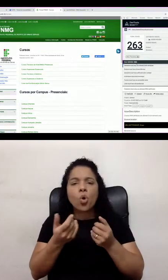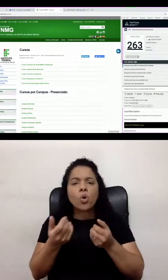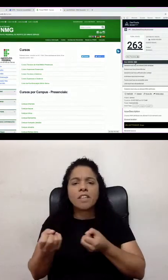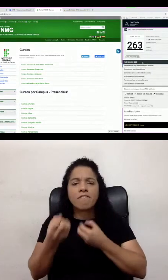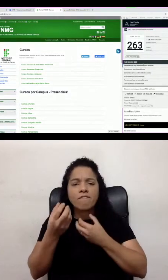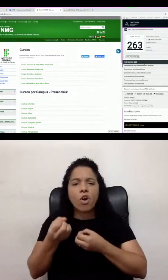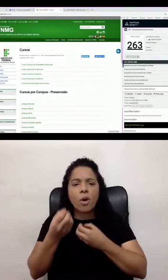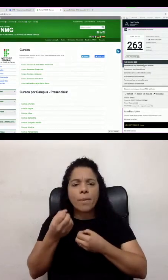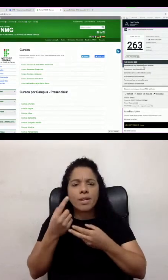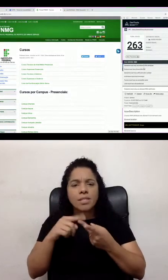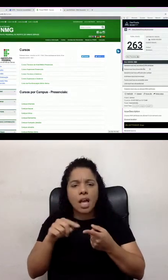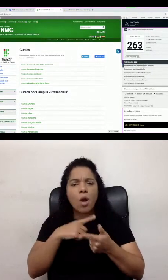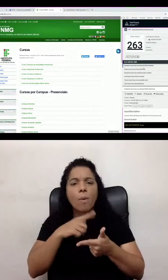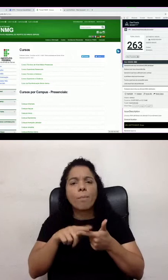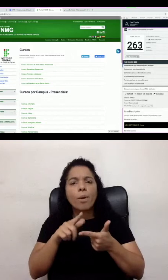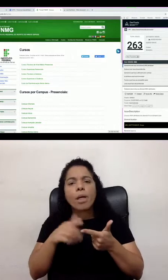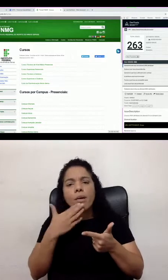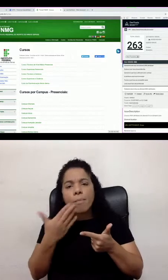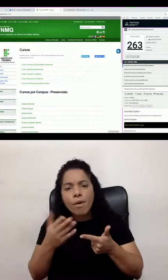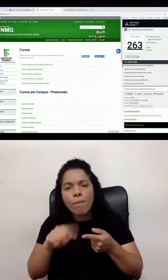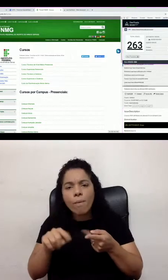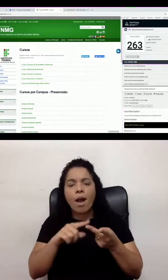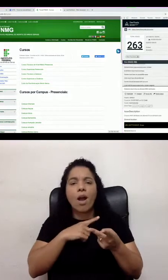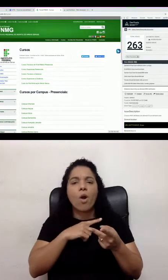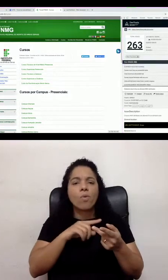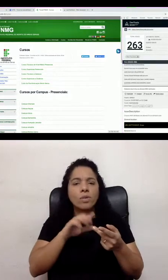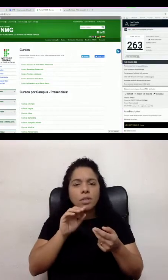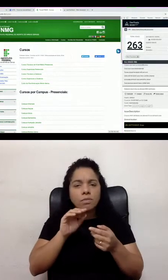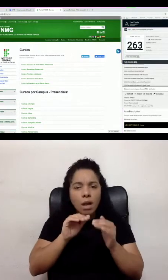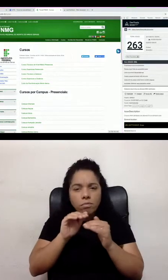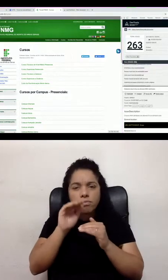informação dos problemas, tá? Você vai passando aqui, ele vai te dar os